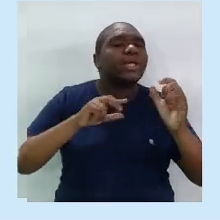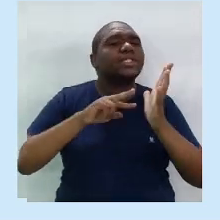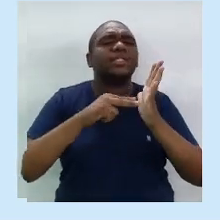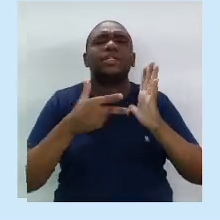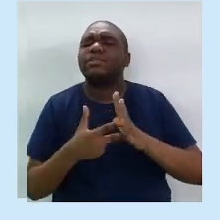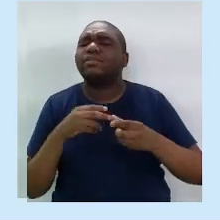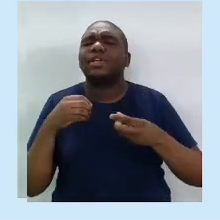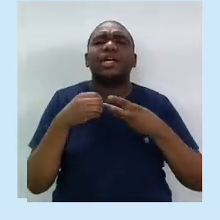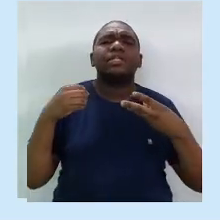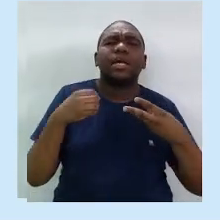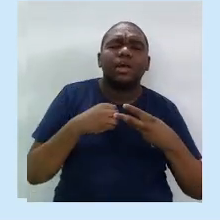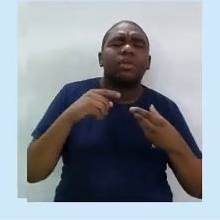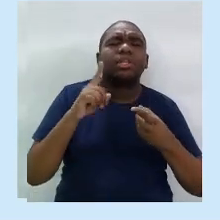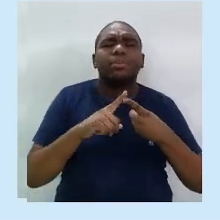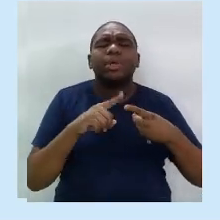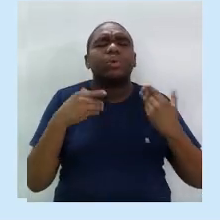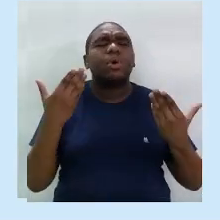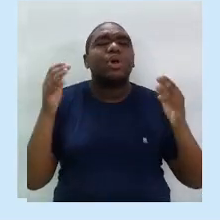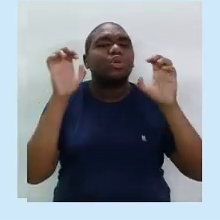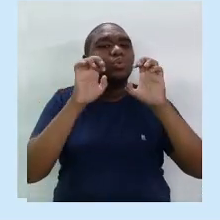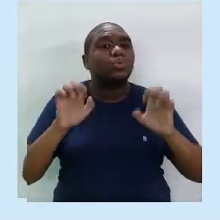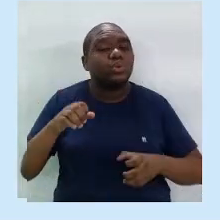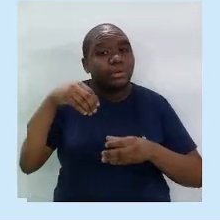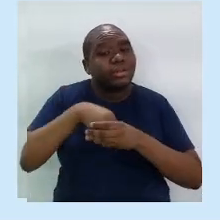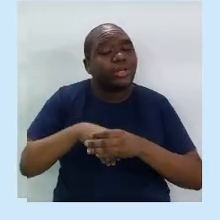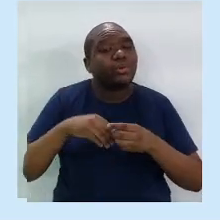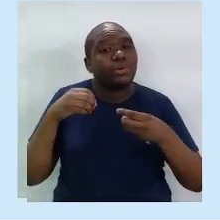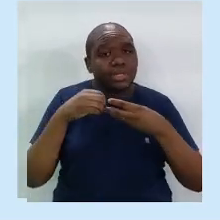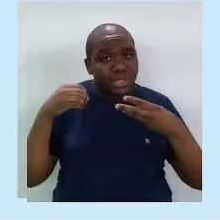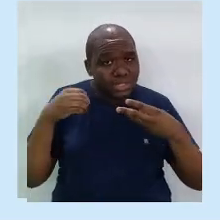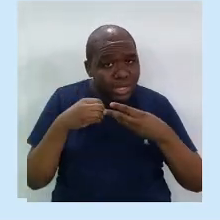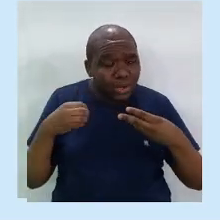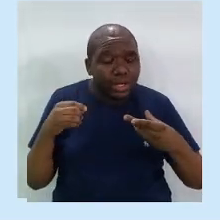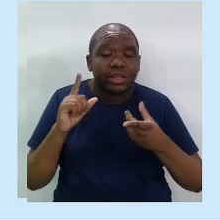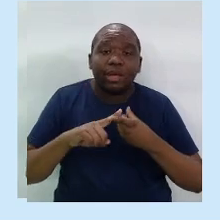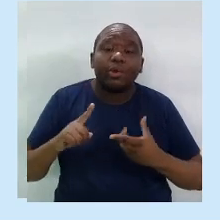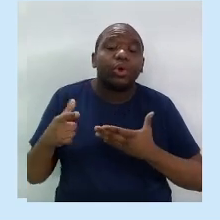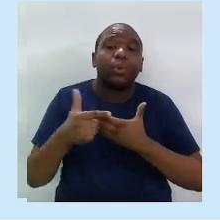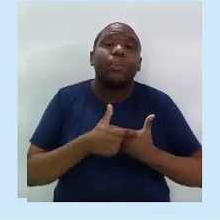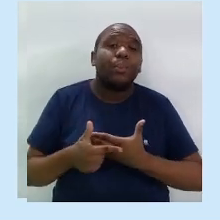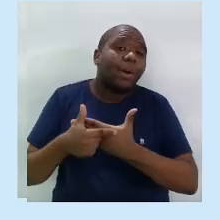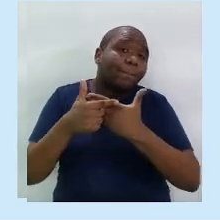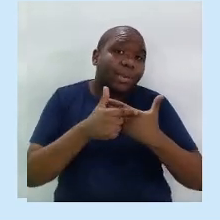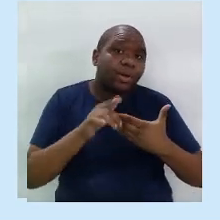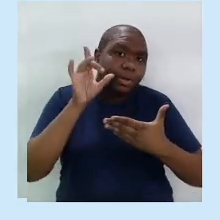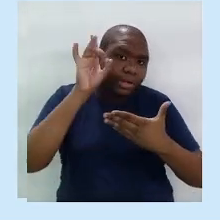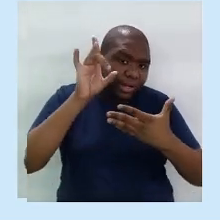célula, as estruturas que a célula tem e falei a função de